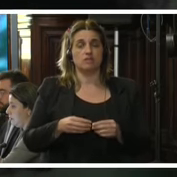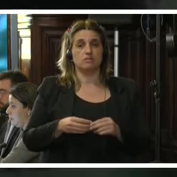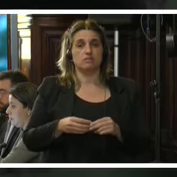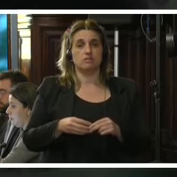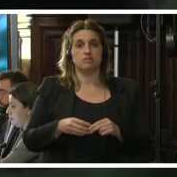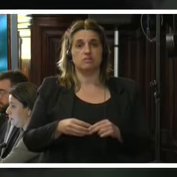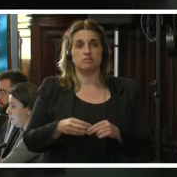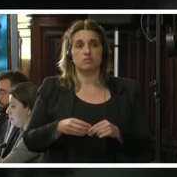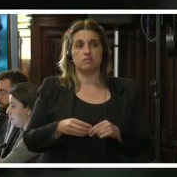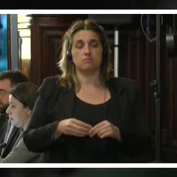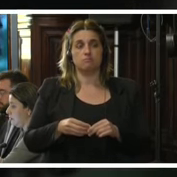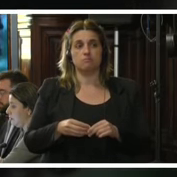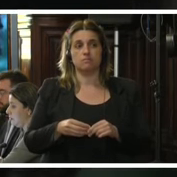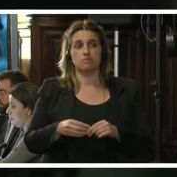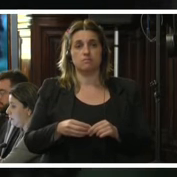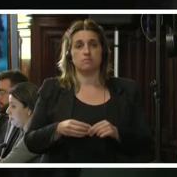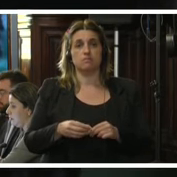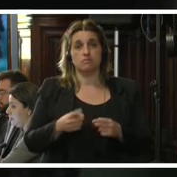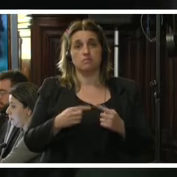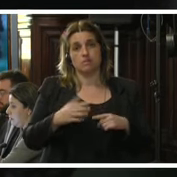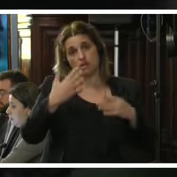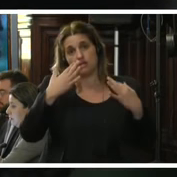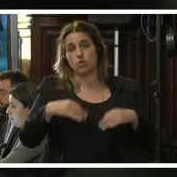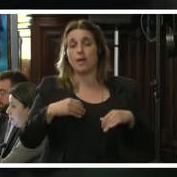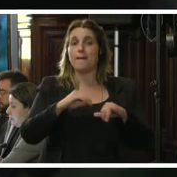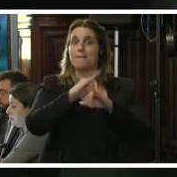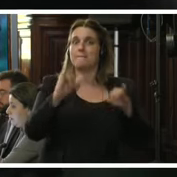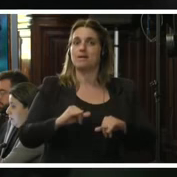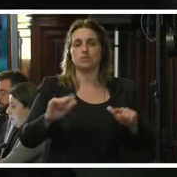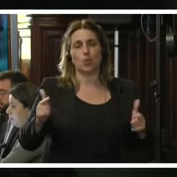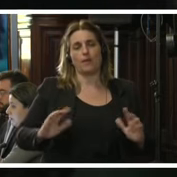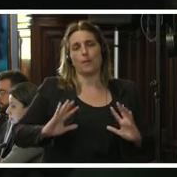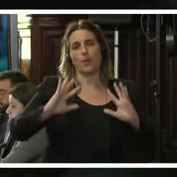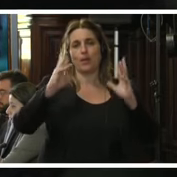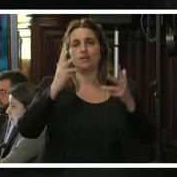Se aqui tivesse paz, não tivesse violência, seria um lugar bem melhor.